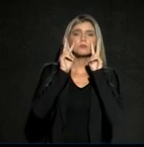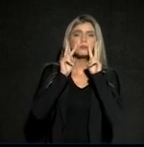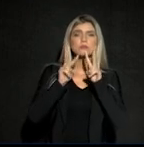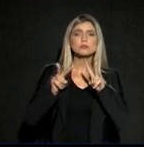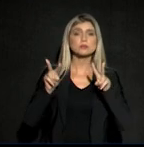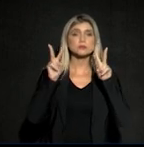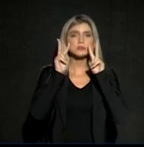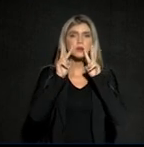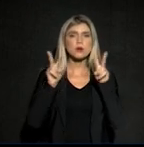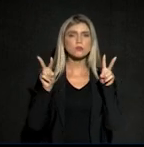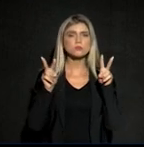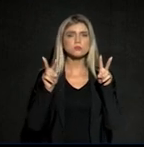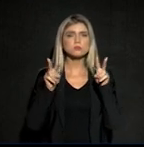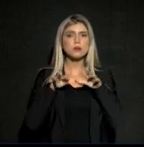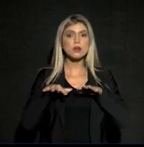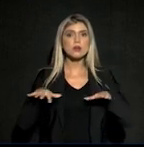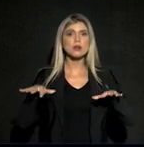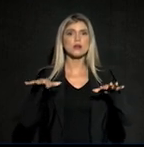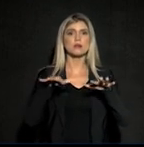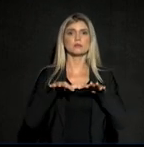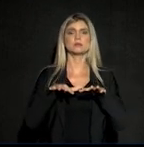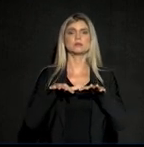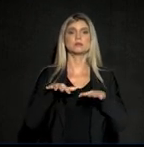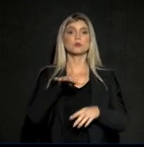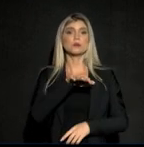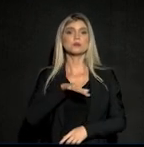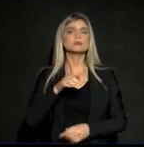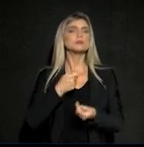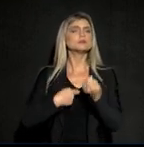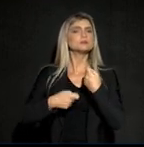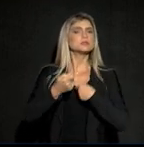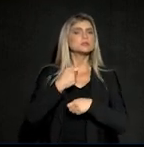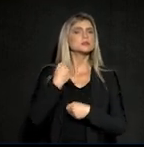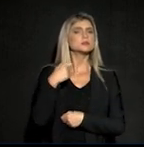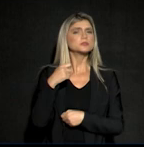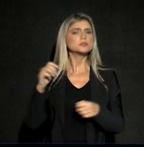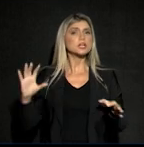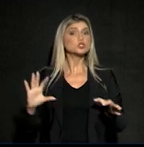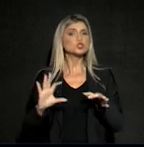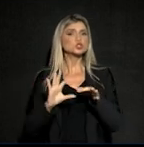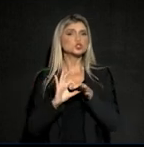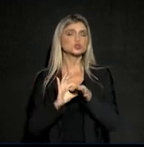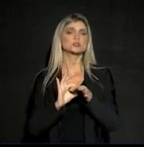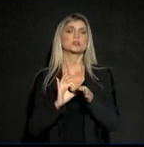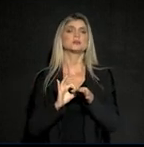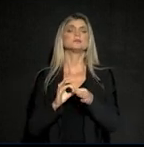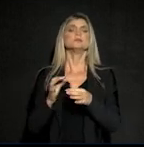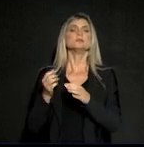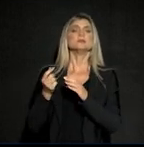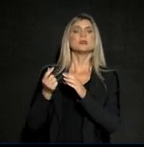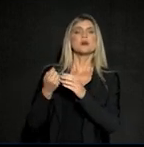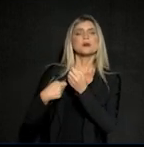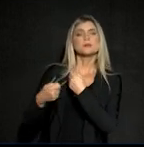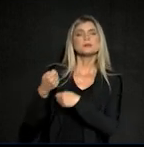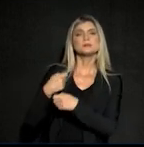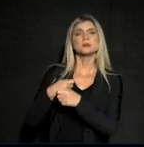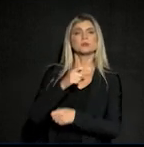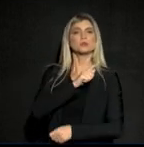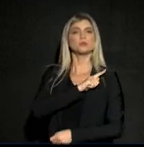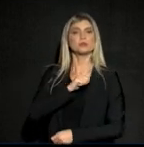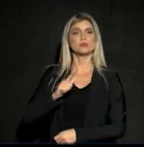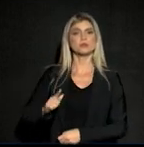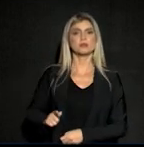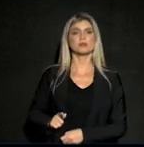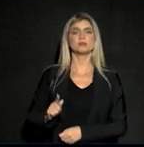multidimensional o capital financeiro que tem que estar associado ao capital de governança ele tem que estar associado ao capital de inovação ao